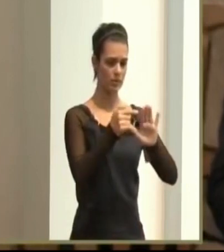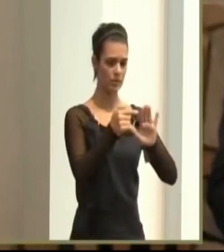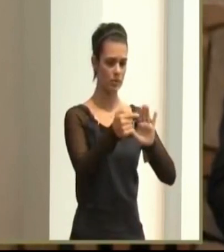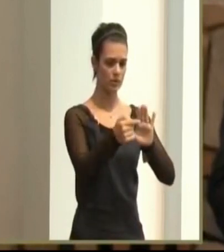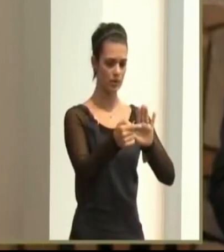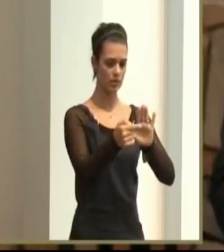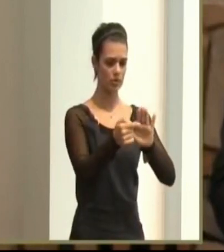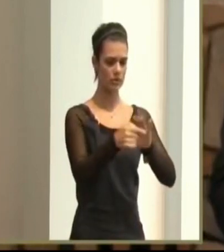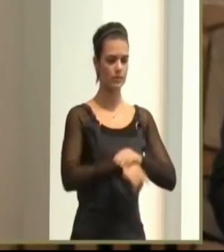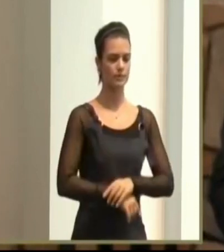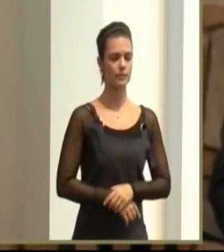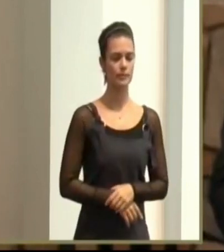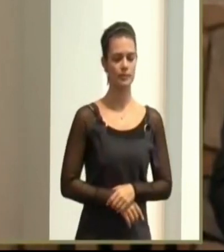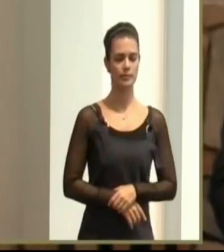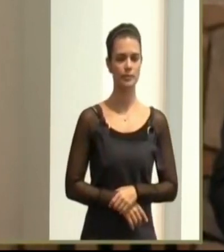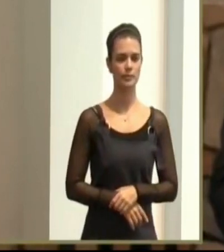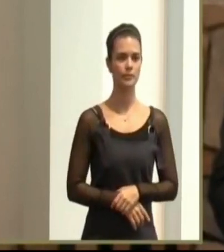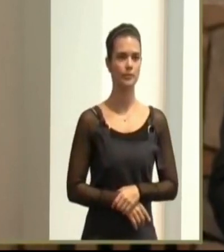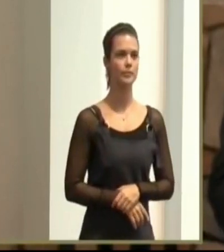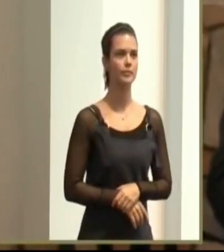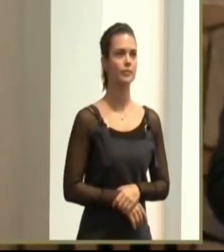de número 7.